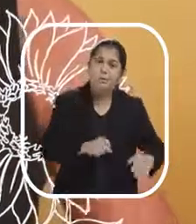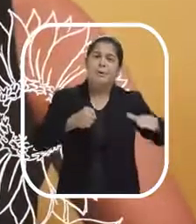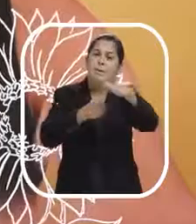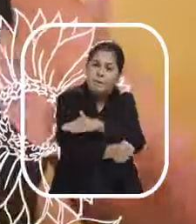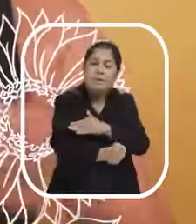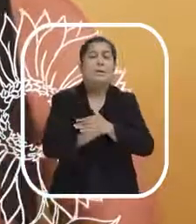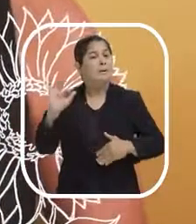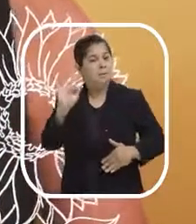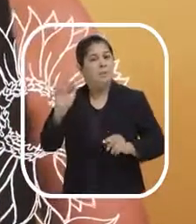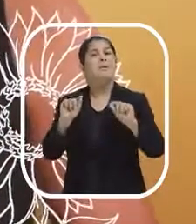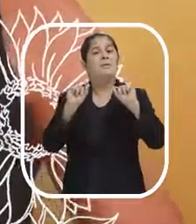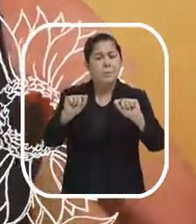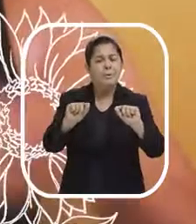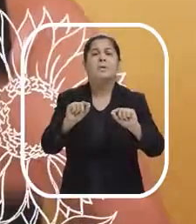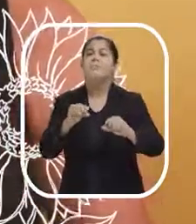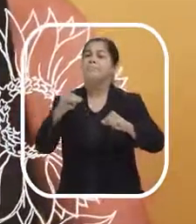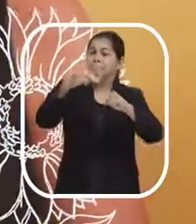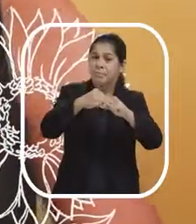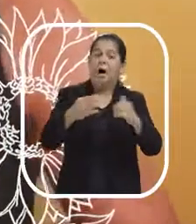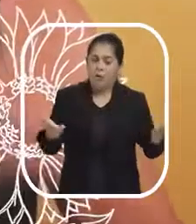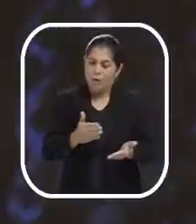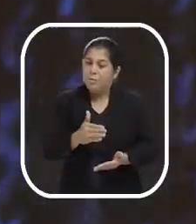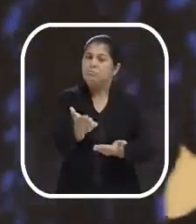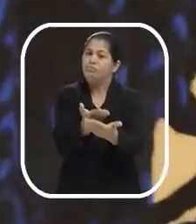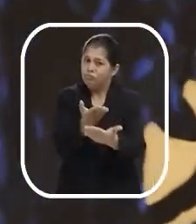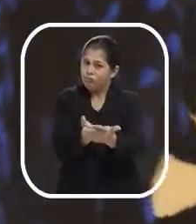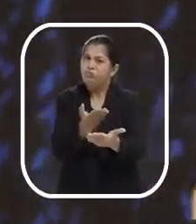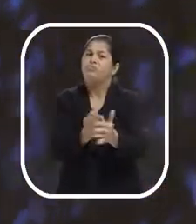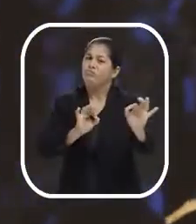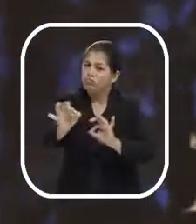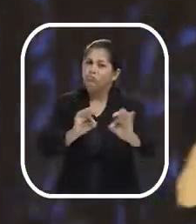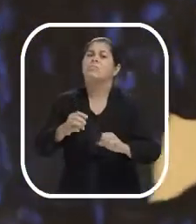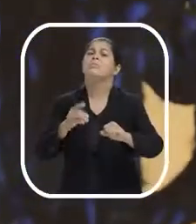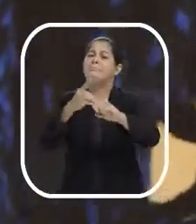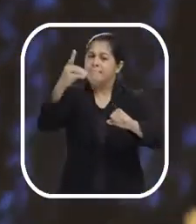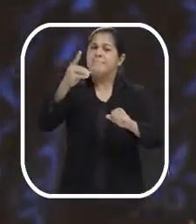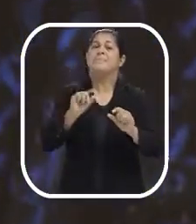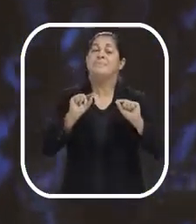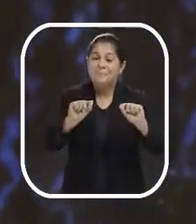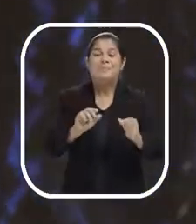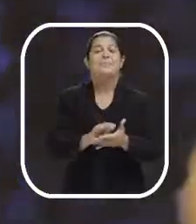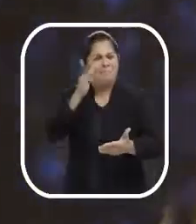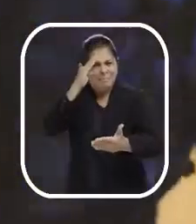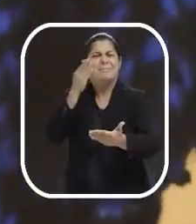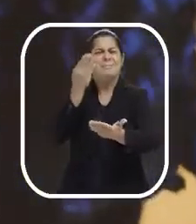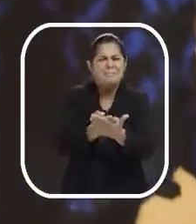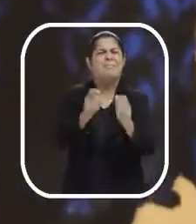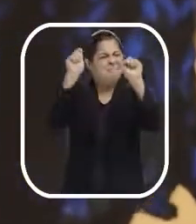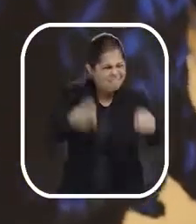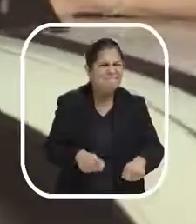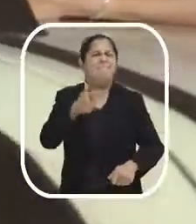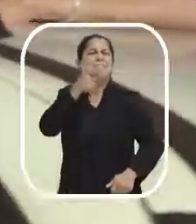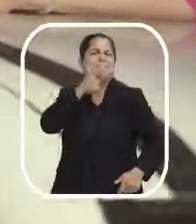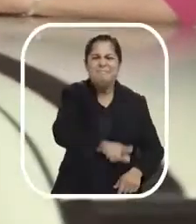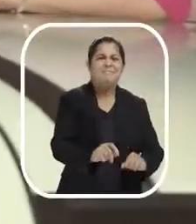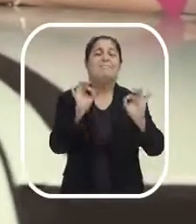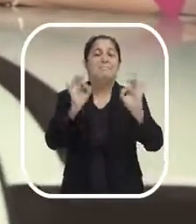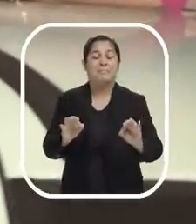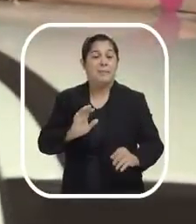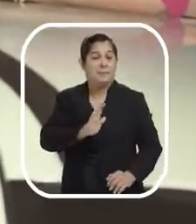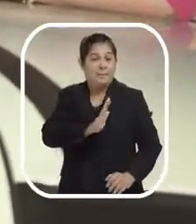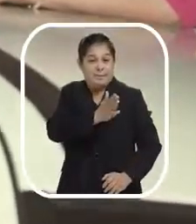certeza que a vida vai melhorar. Essa força, essa potência está nela própria. Mas numa coisa, todos concordam. Seja em qualquer lugar,